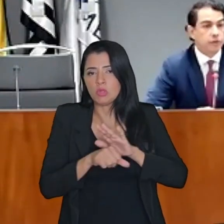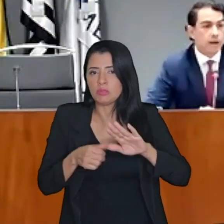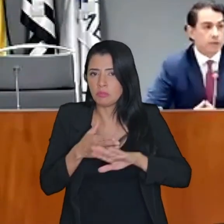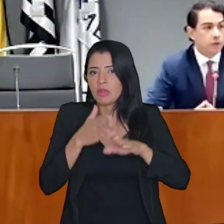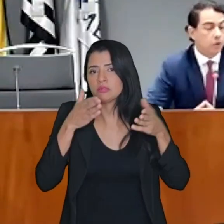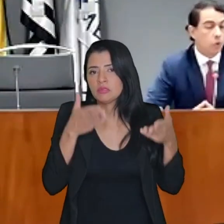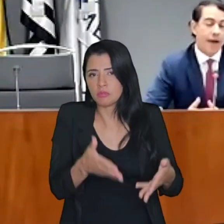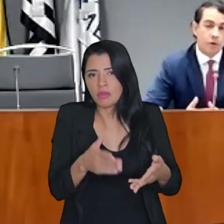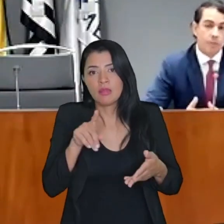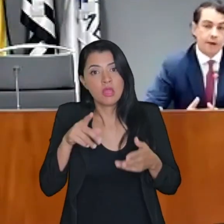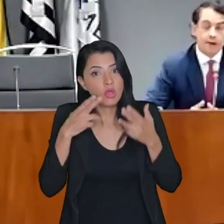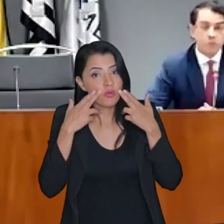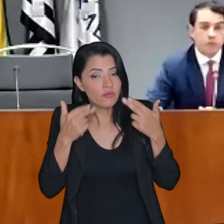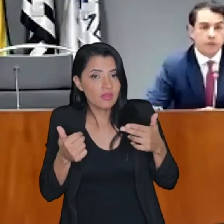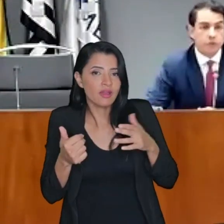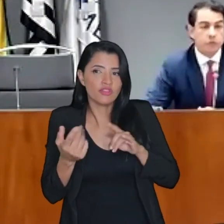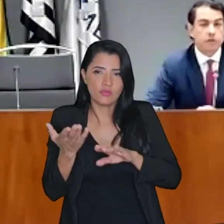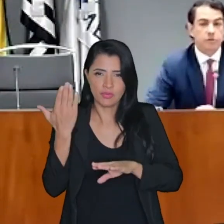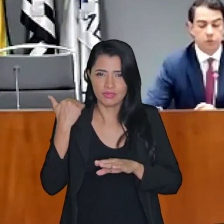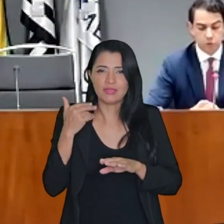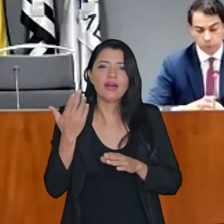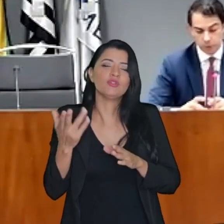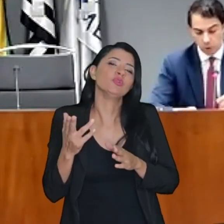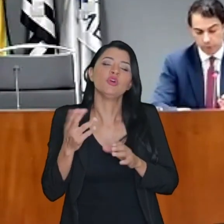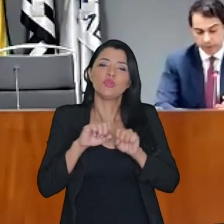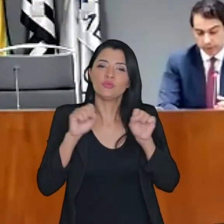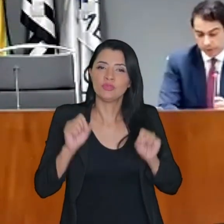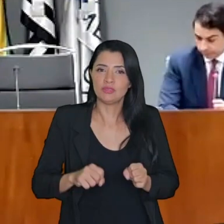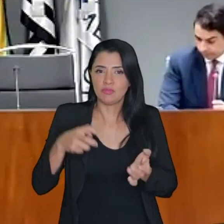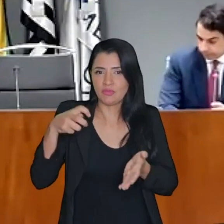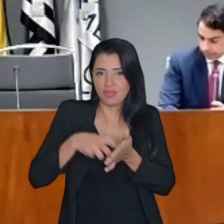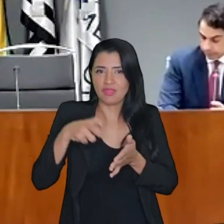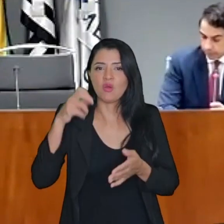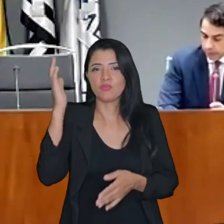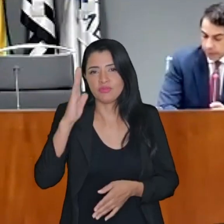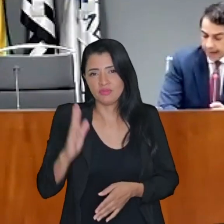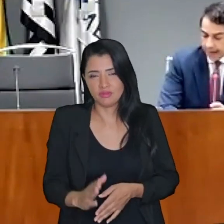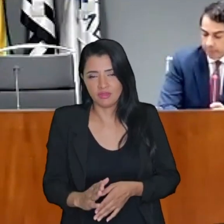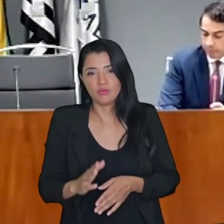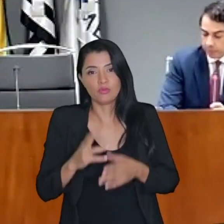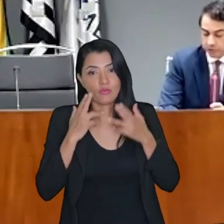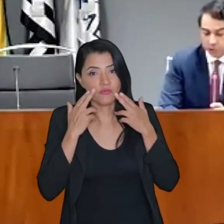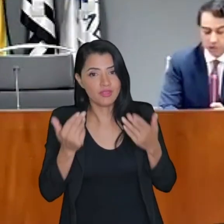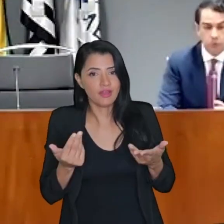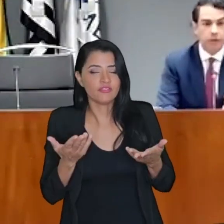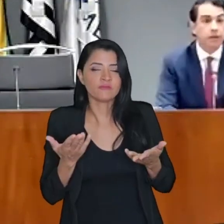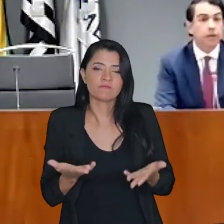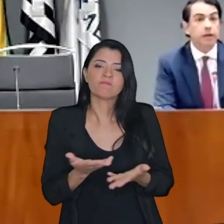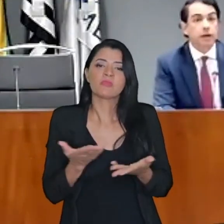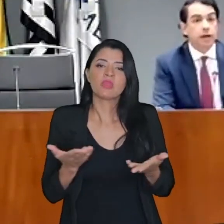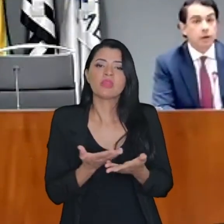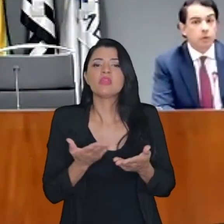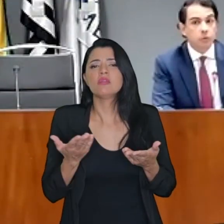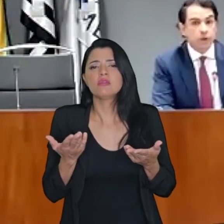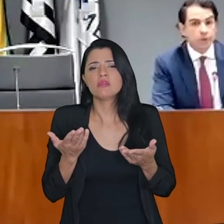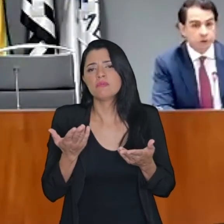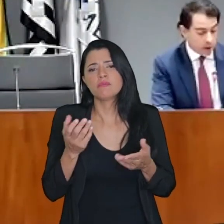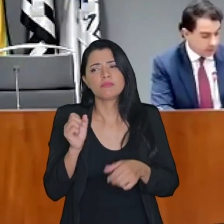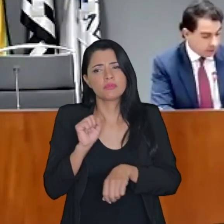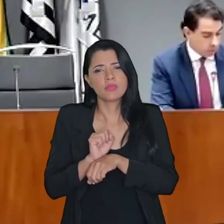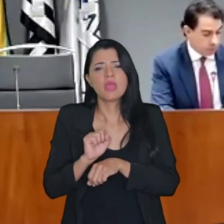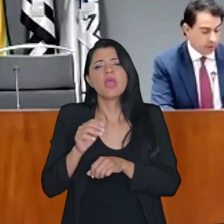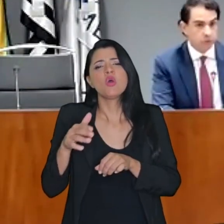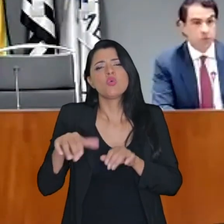grande novidade, ou era uma grande novidade no sistema jurídico penal brasileiro, e acaba por extinguir o crime